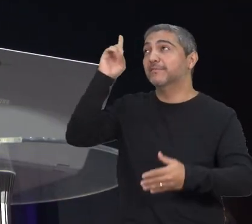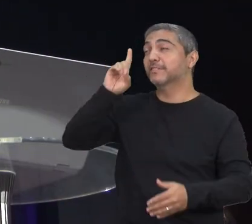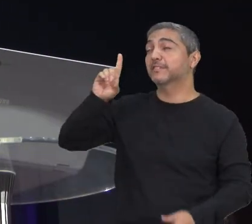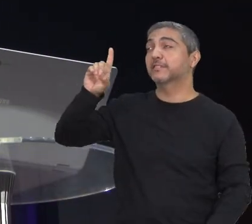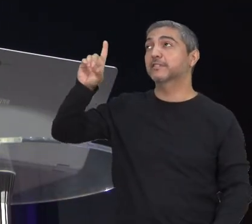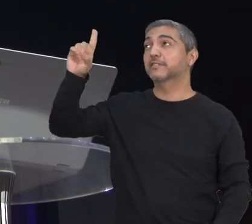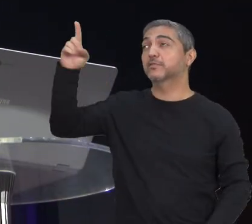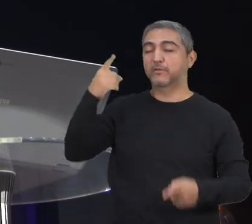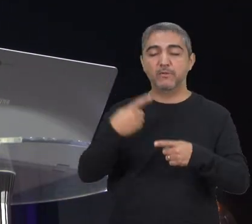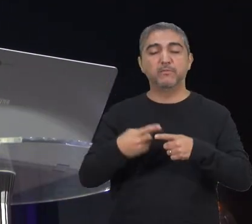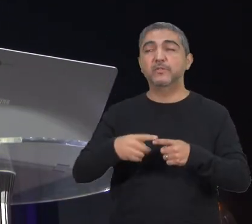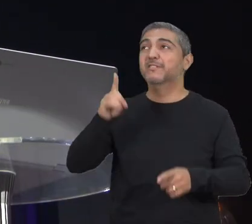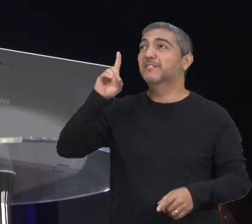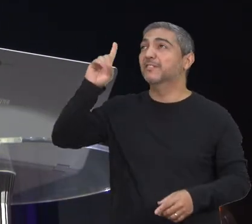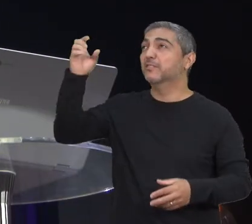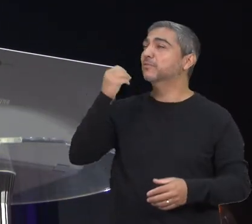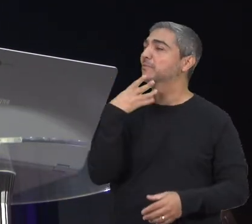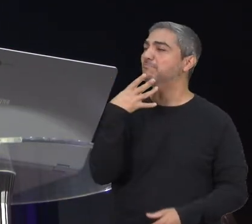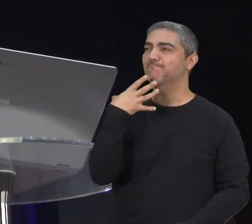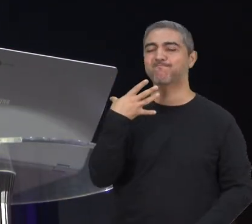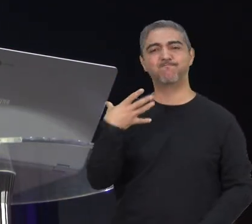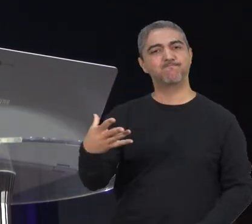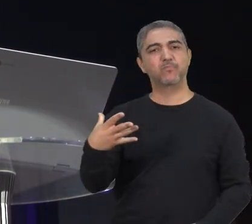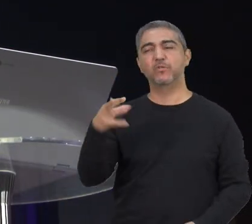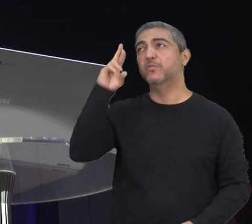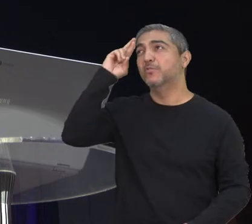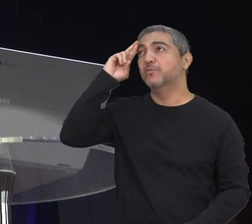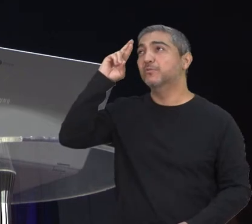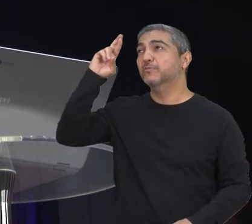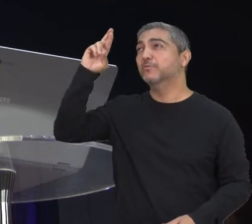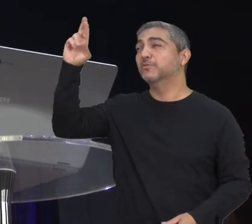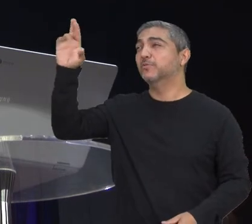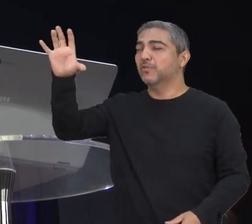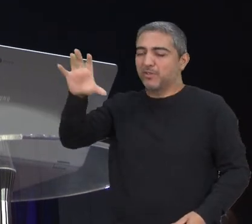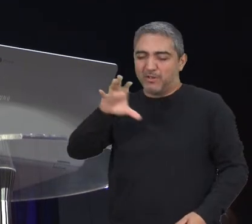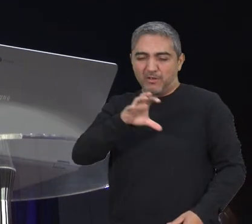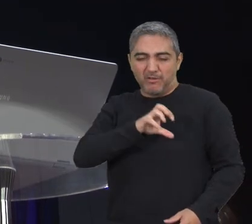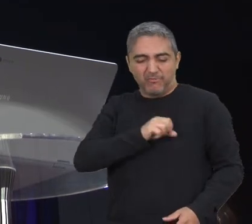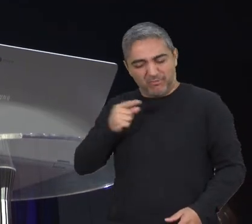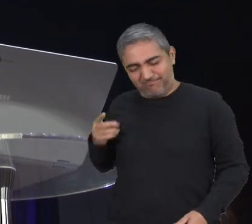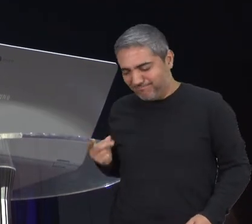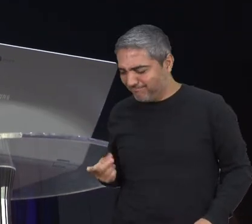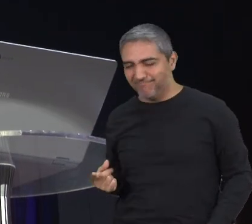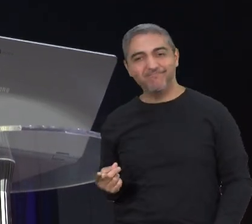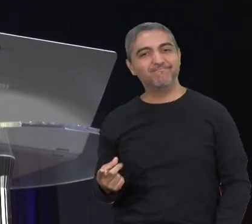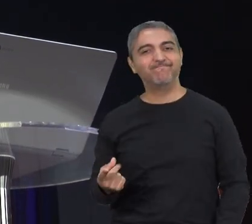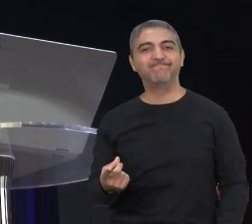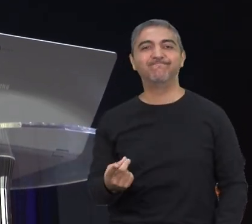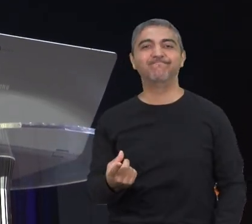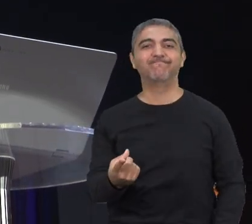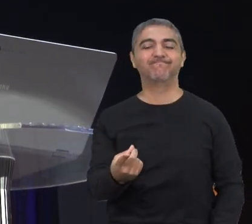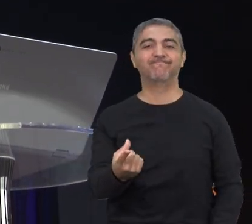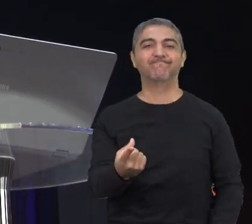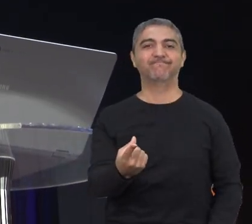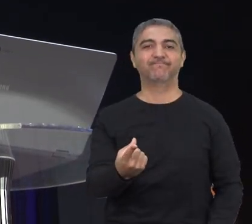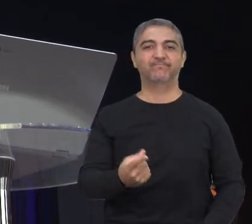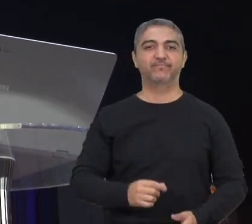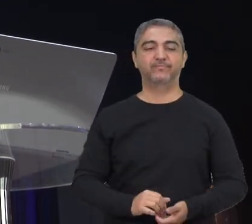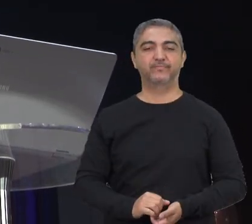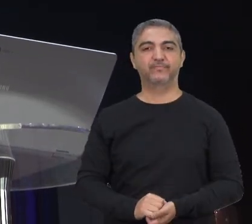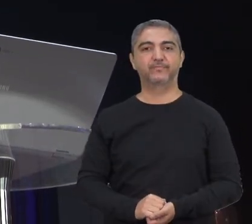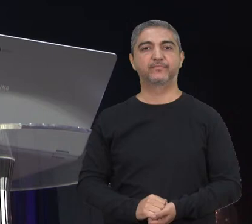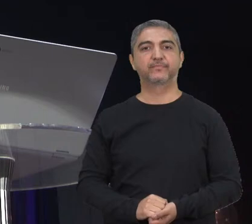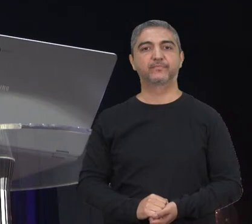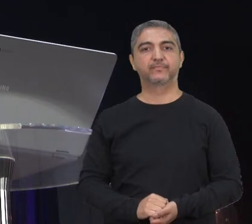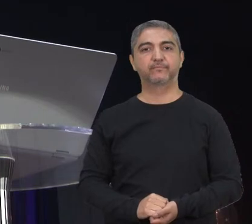porque ele é bom, o seu amor dura para sempre. Eu